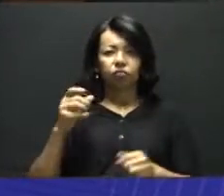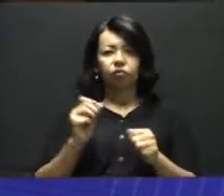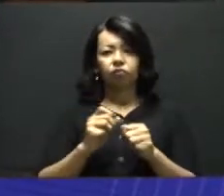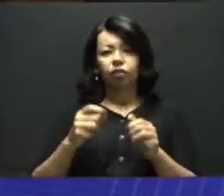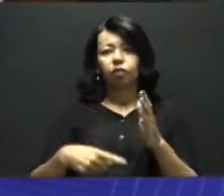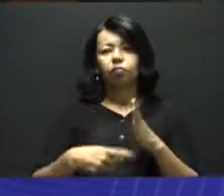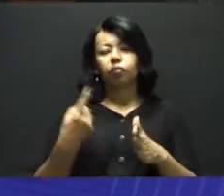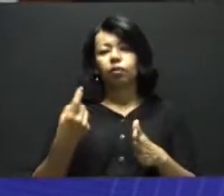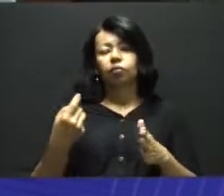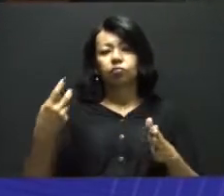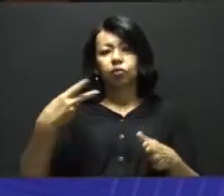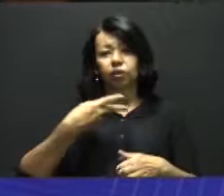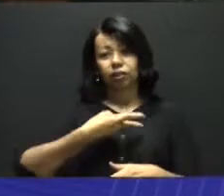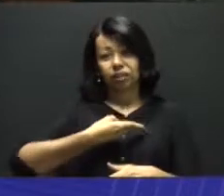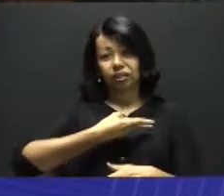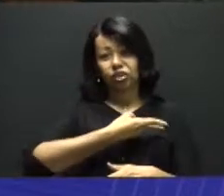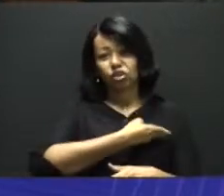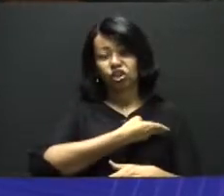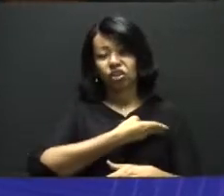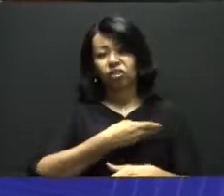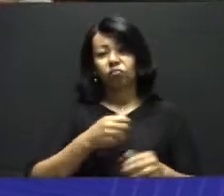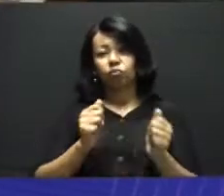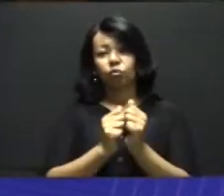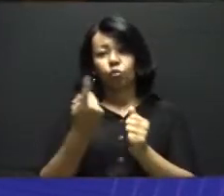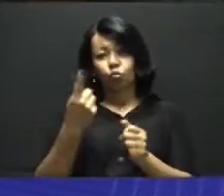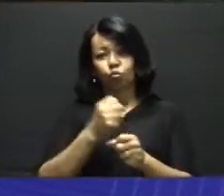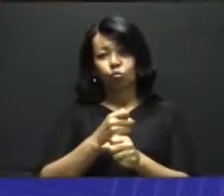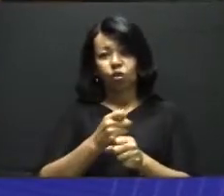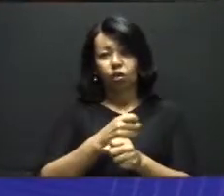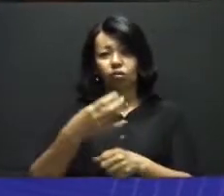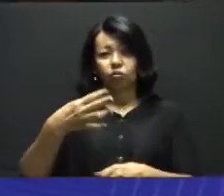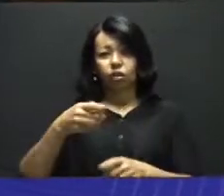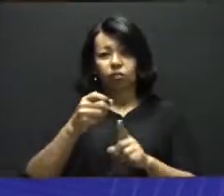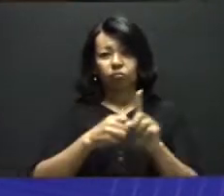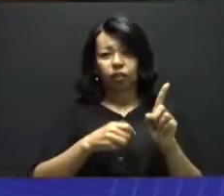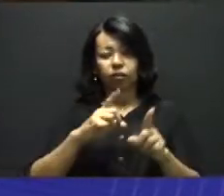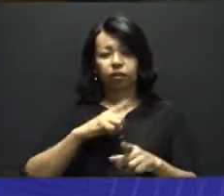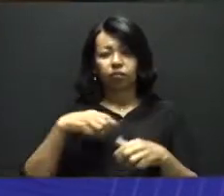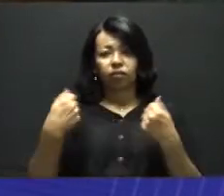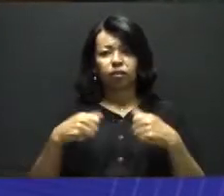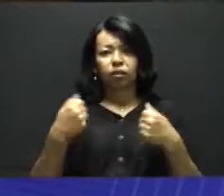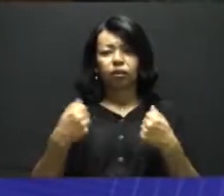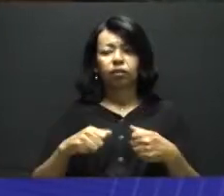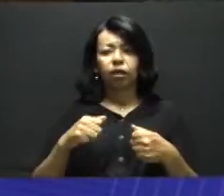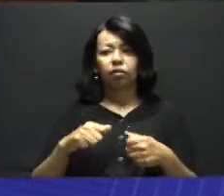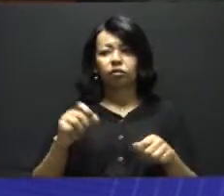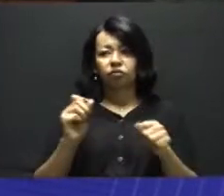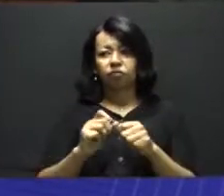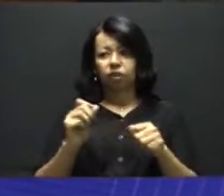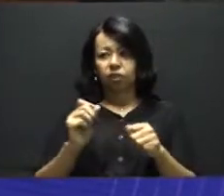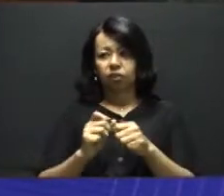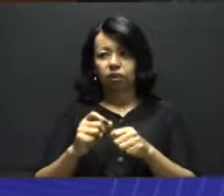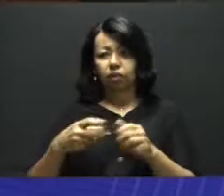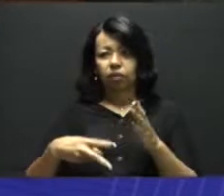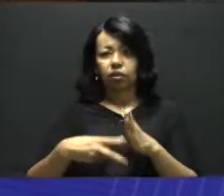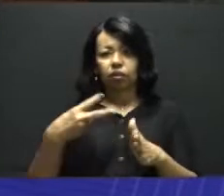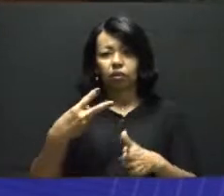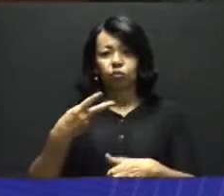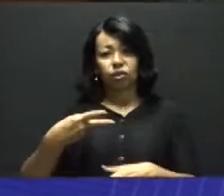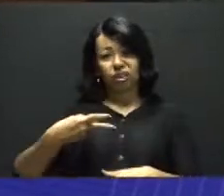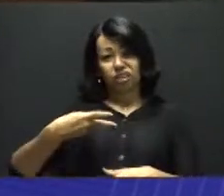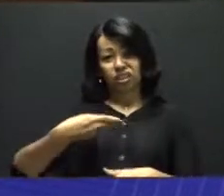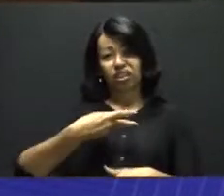primeira intervenção cirúrgica e com um ano e quatro meses houve a necessidade de efetuar a segunda